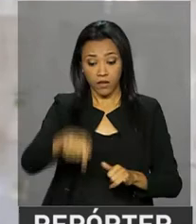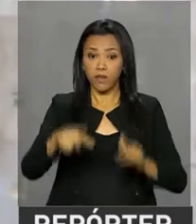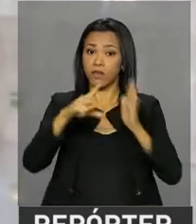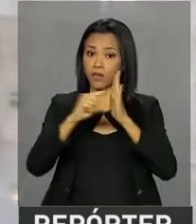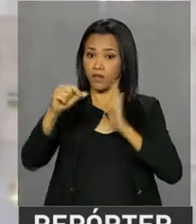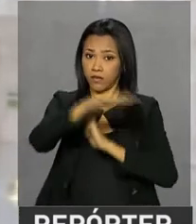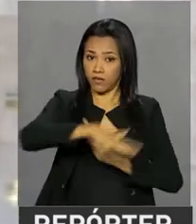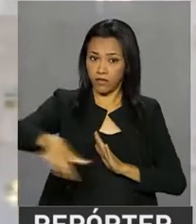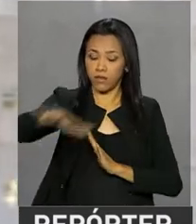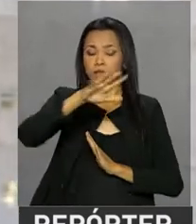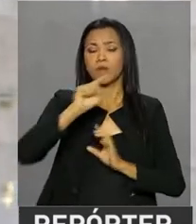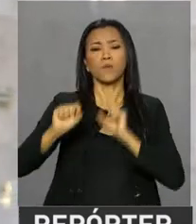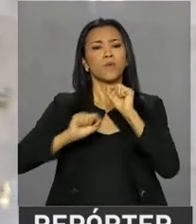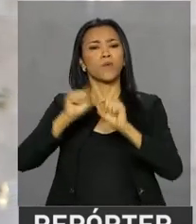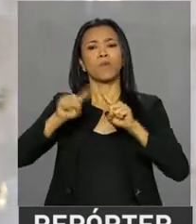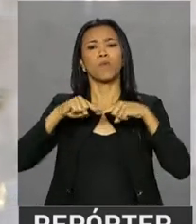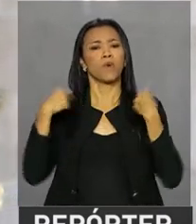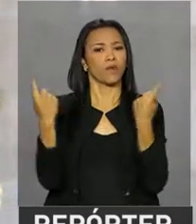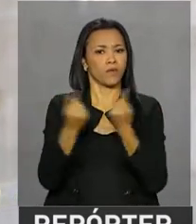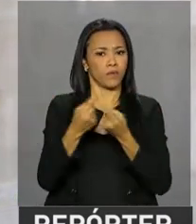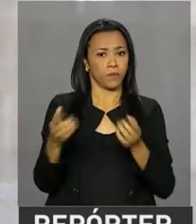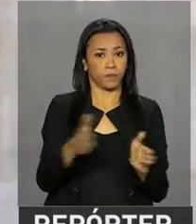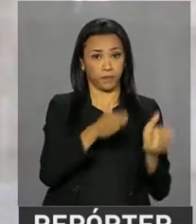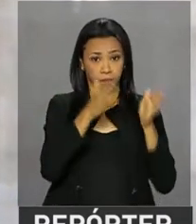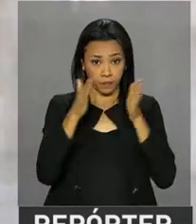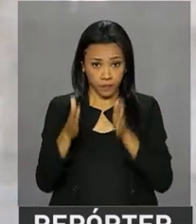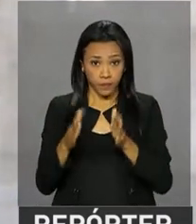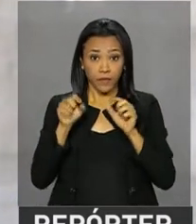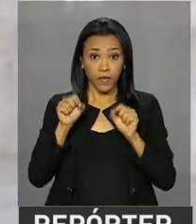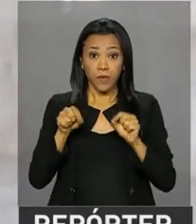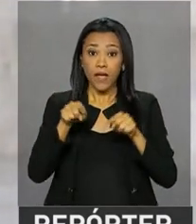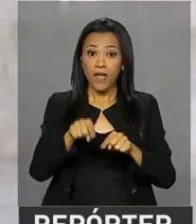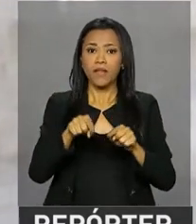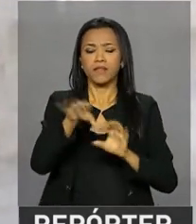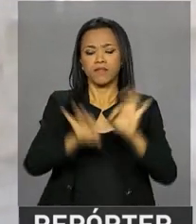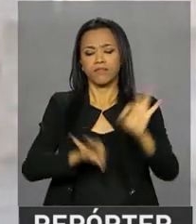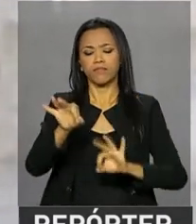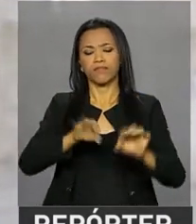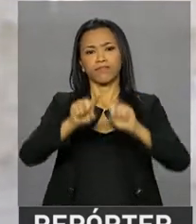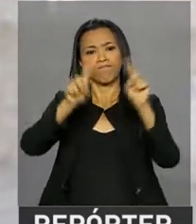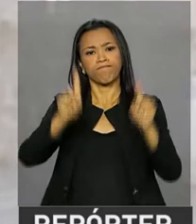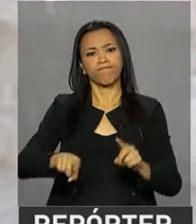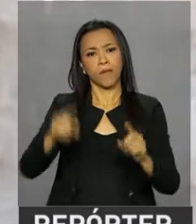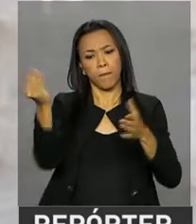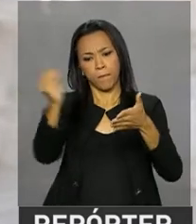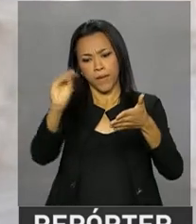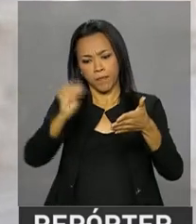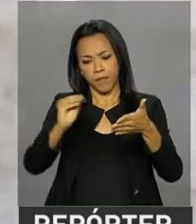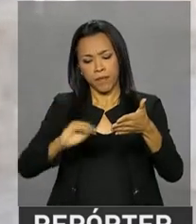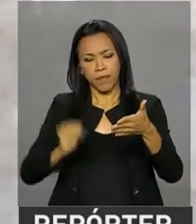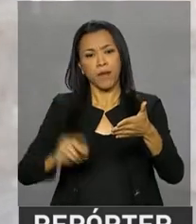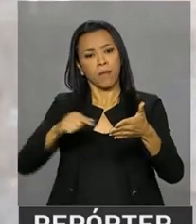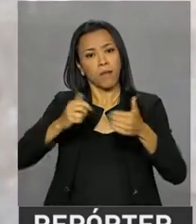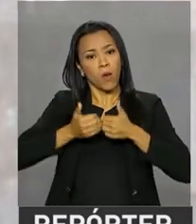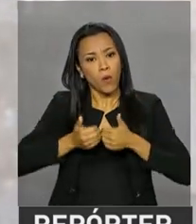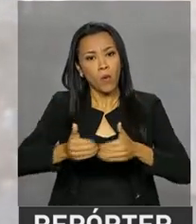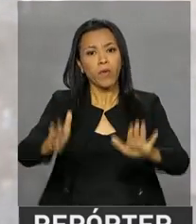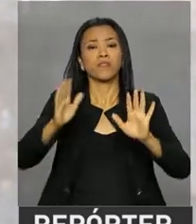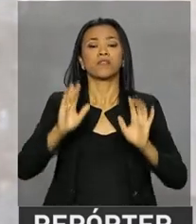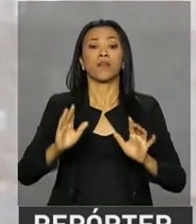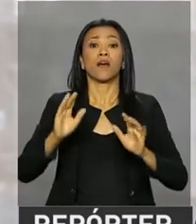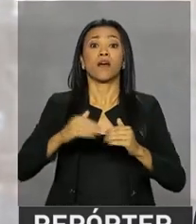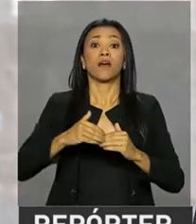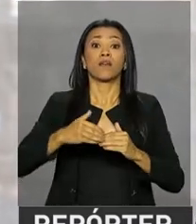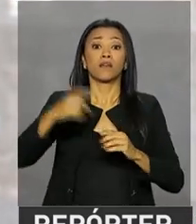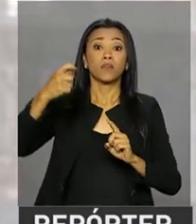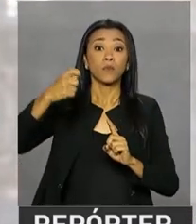durante uma reunião às operações do plano nacional de segurança pública ela estão previstas para serem realizadas ao longo dos